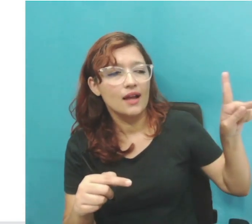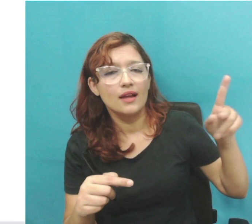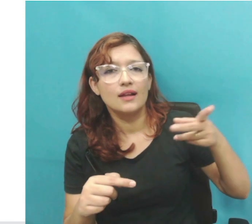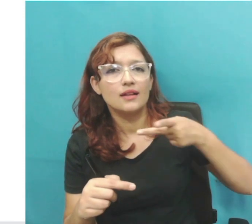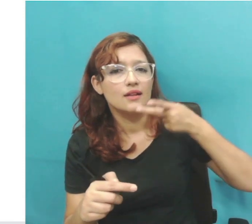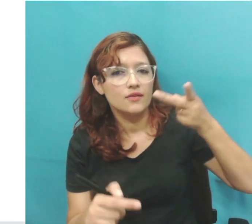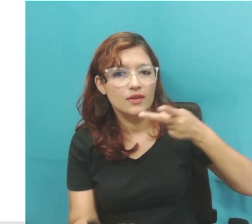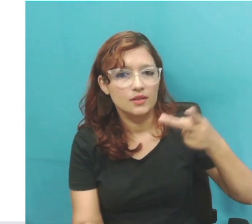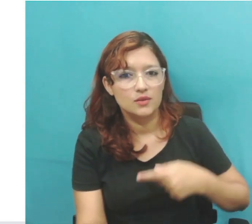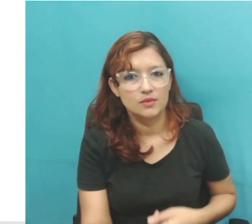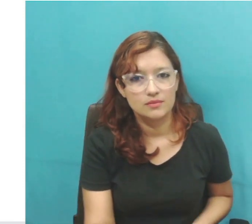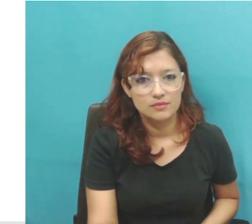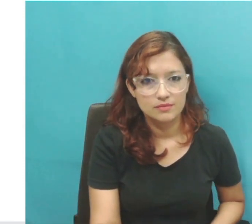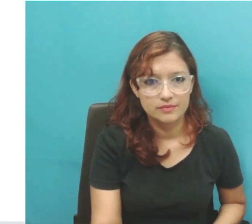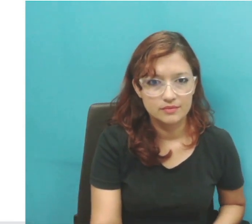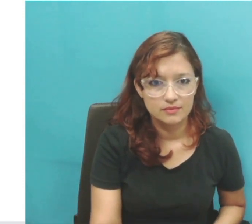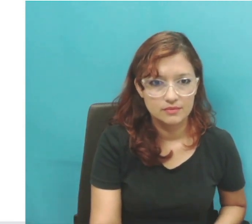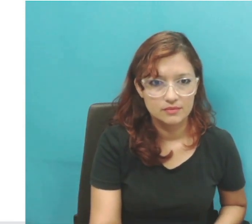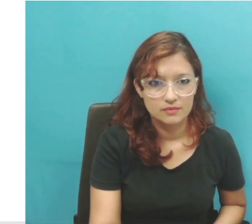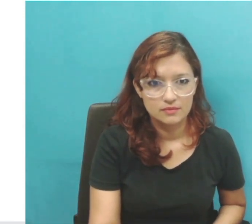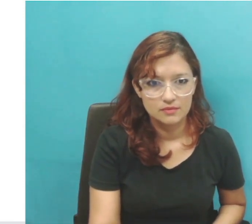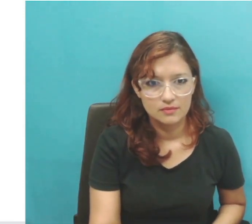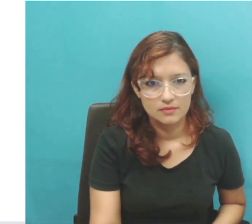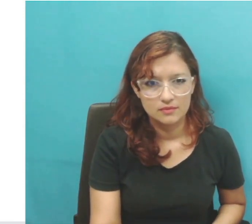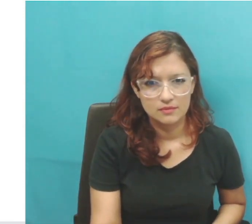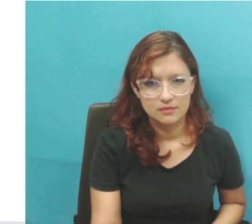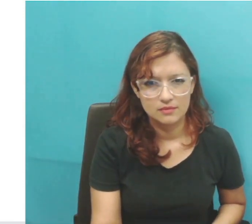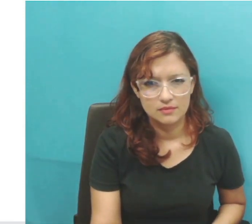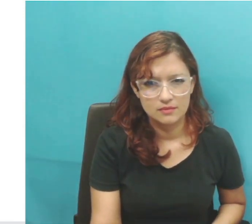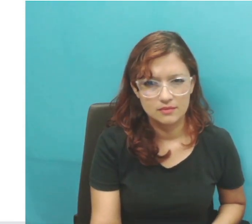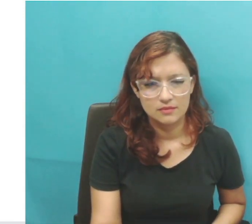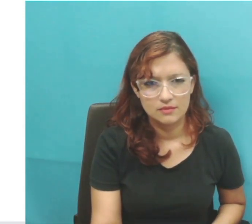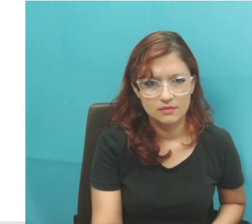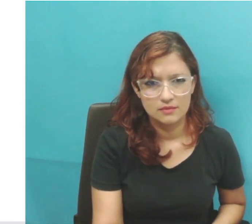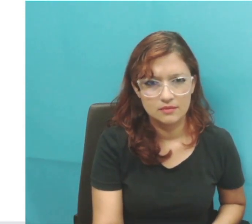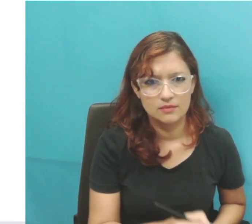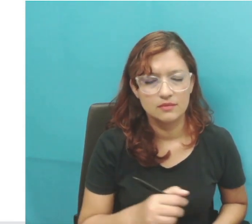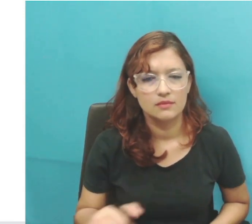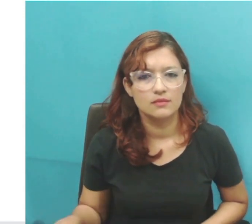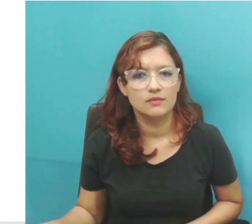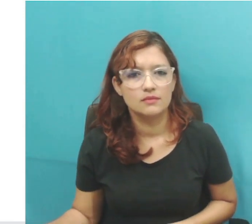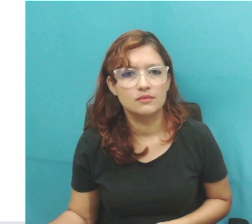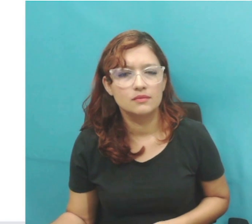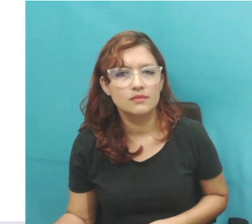Tem a ver com o contexto do que ela tinha falado antes.